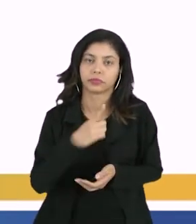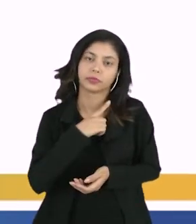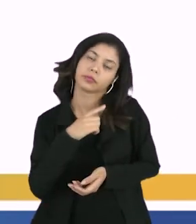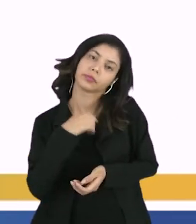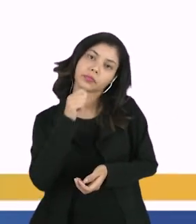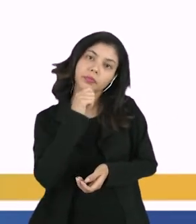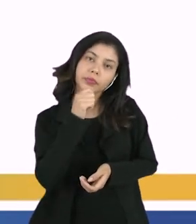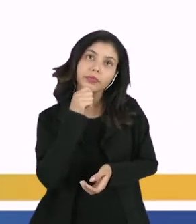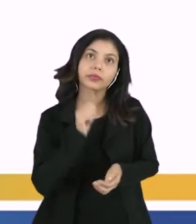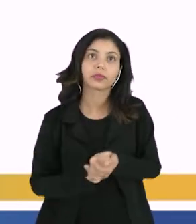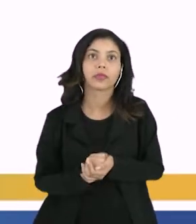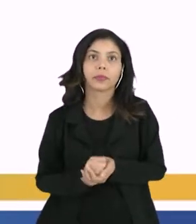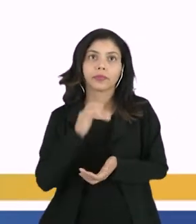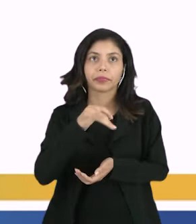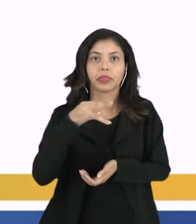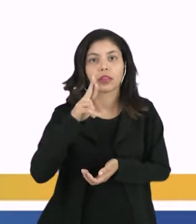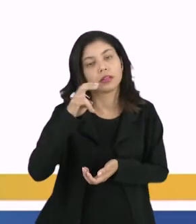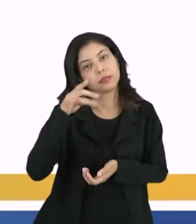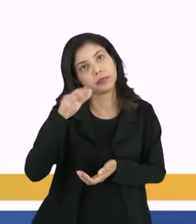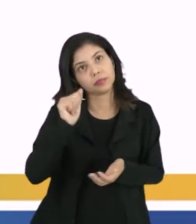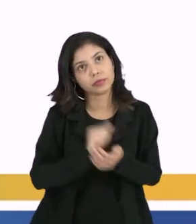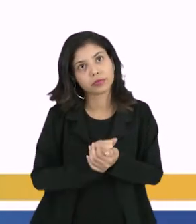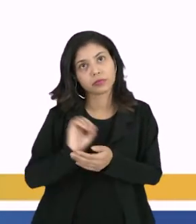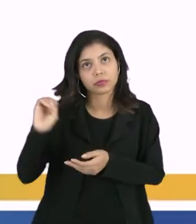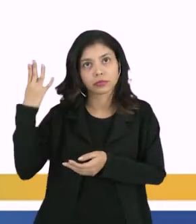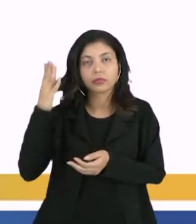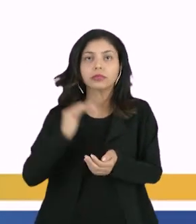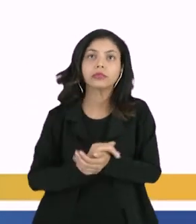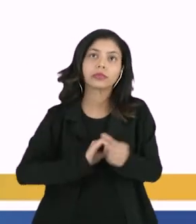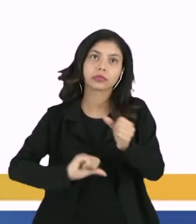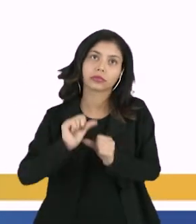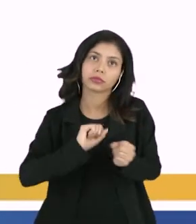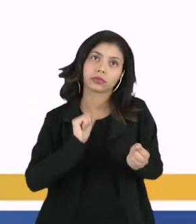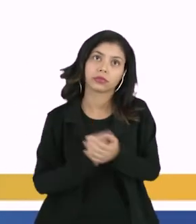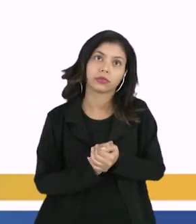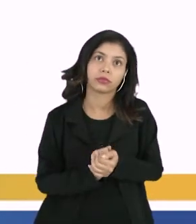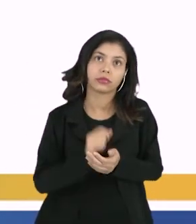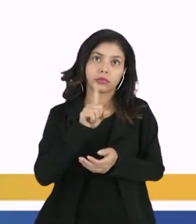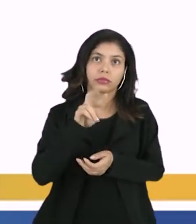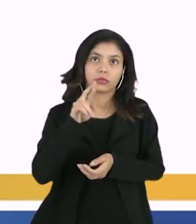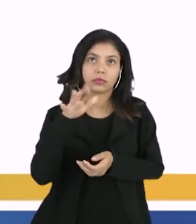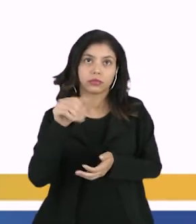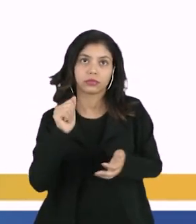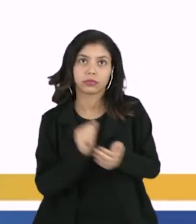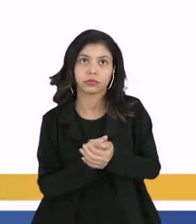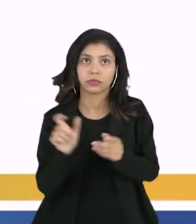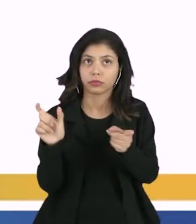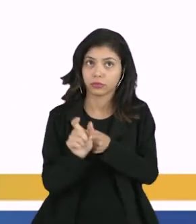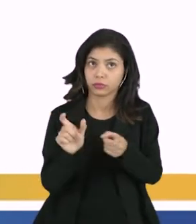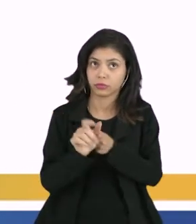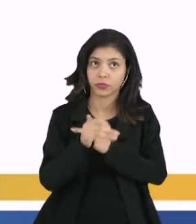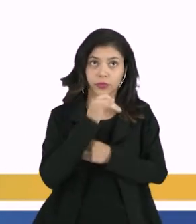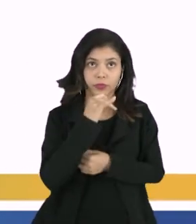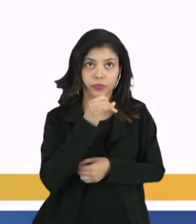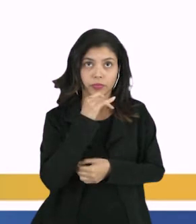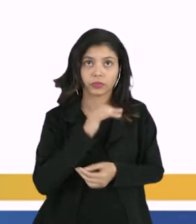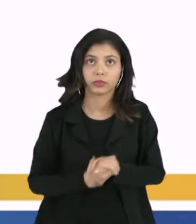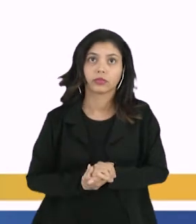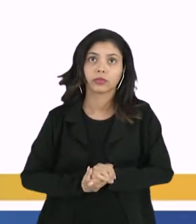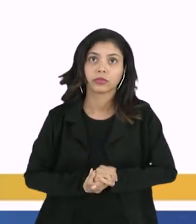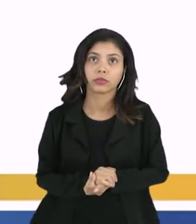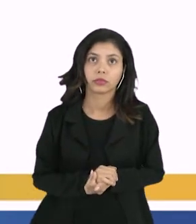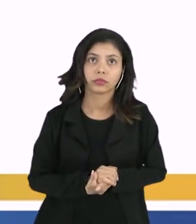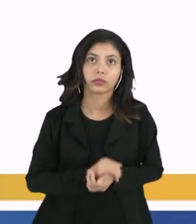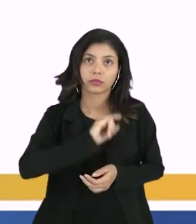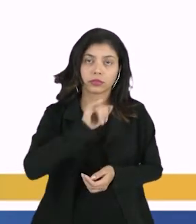temos ainda a derivação imprópria. Ocorre a mudança de classe gramatical da palavra. Por exemplo,